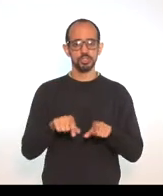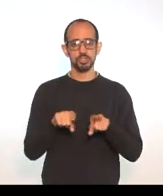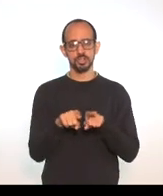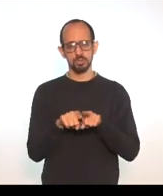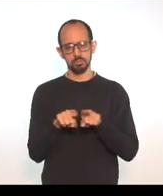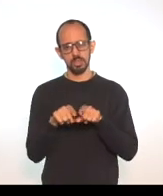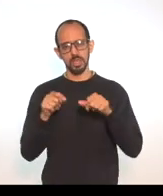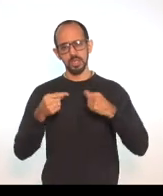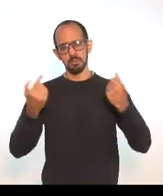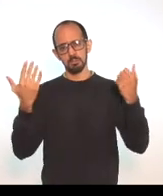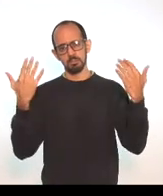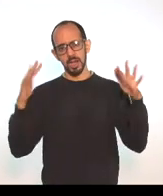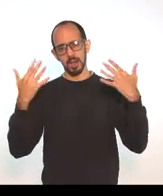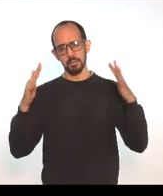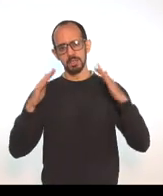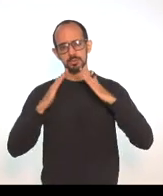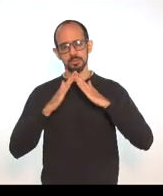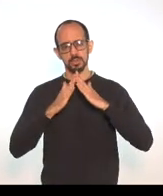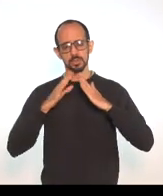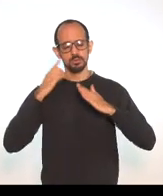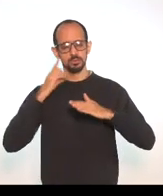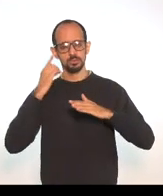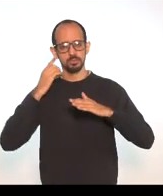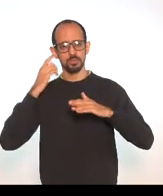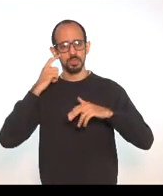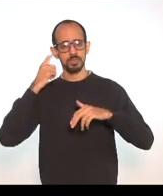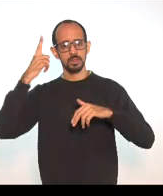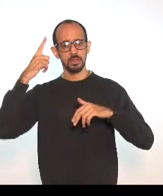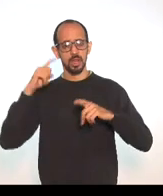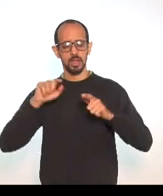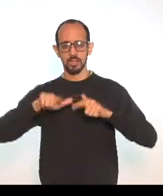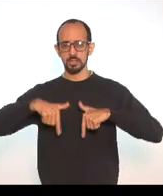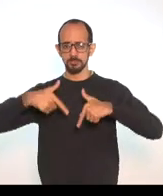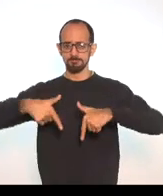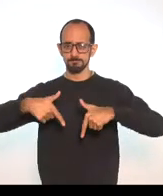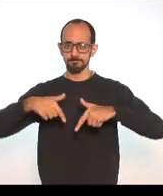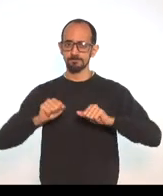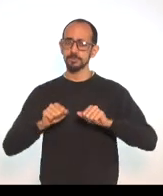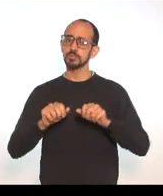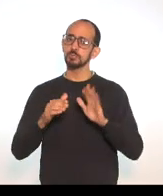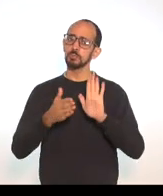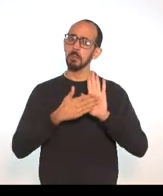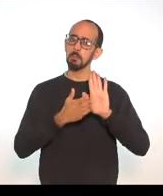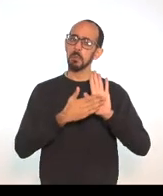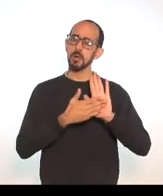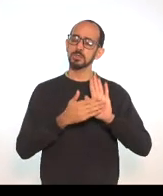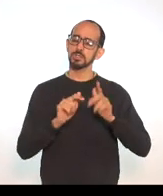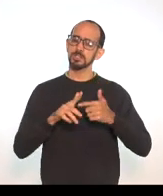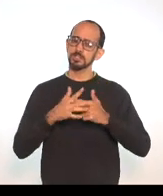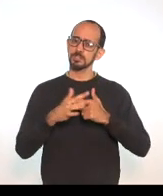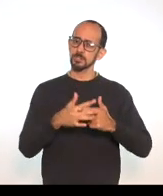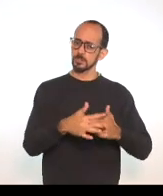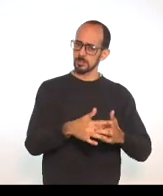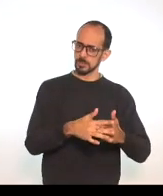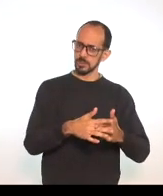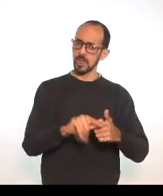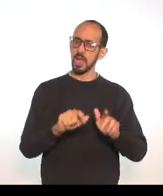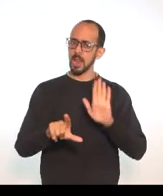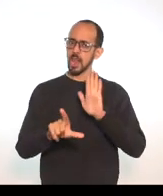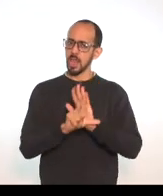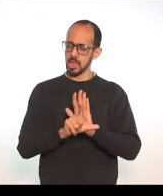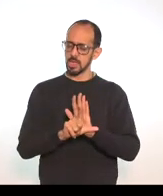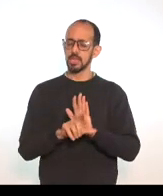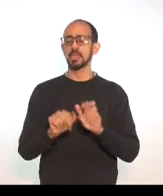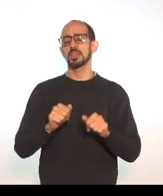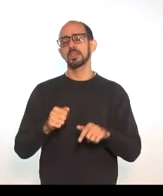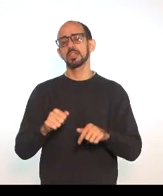parabenizar vocês Daleste pela iniciativa de propor esse ajuste na legislação tendo em